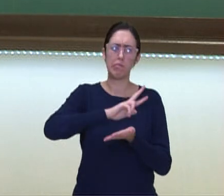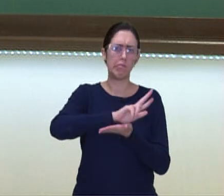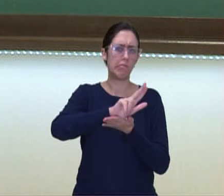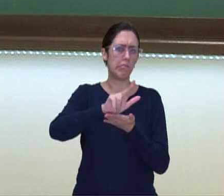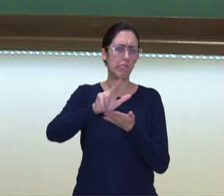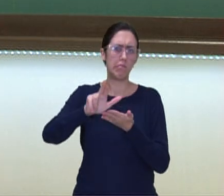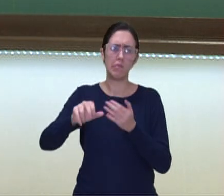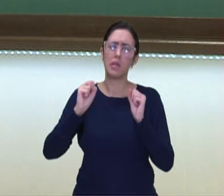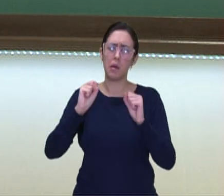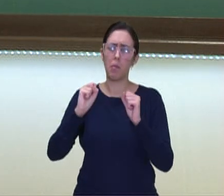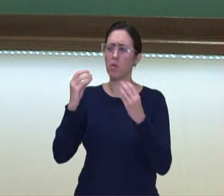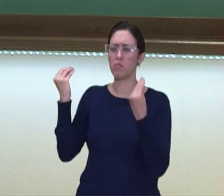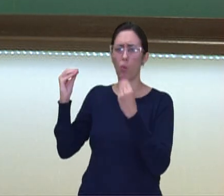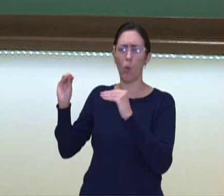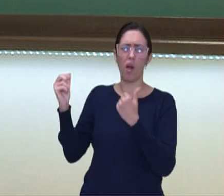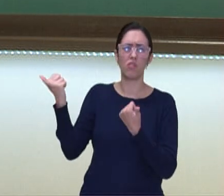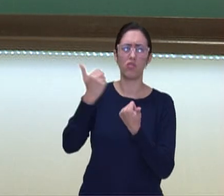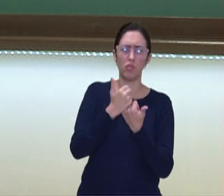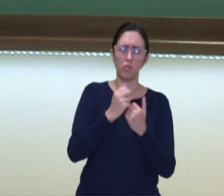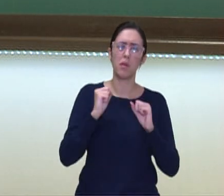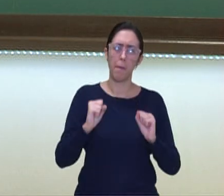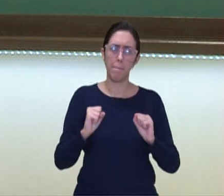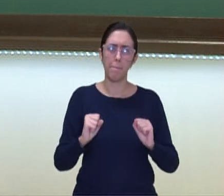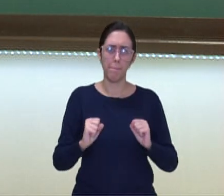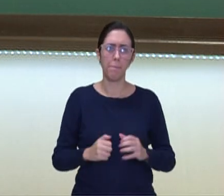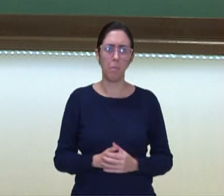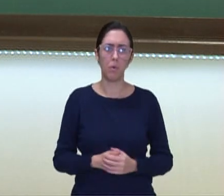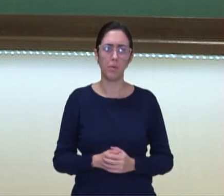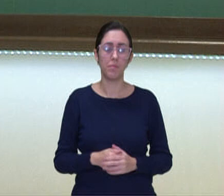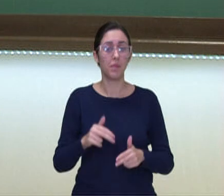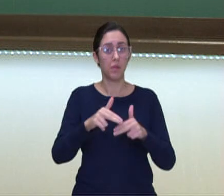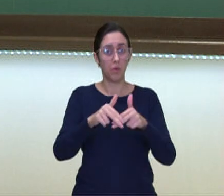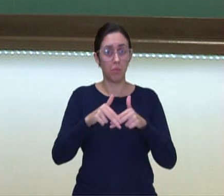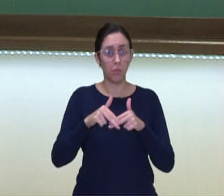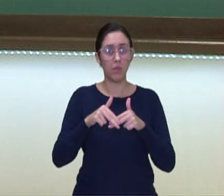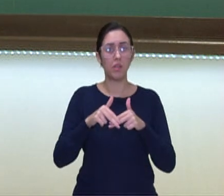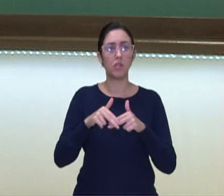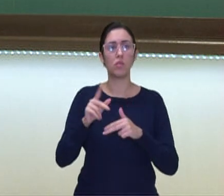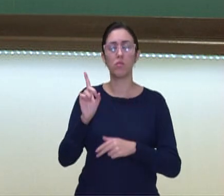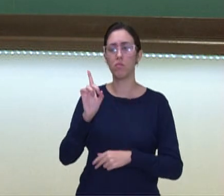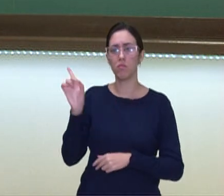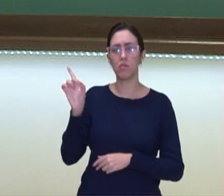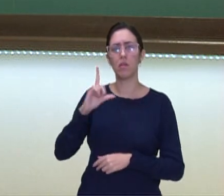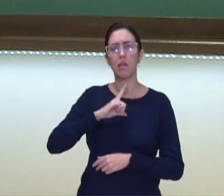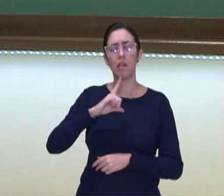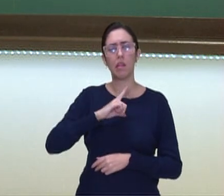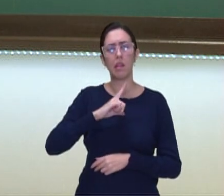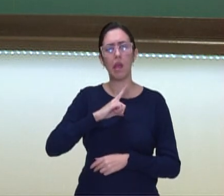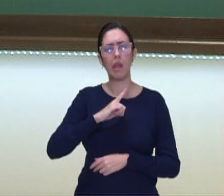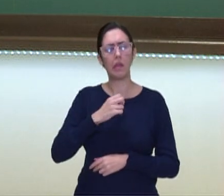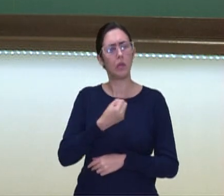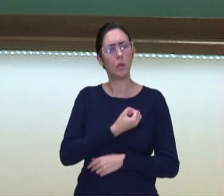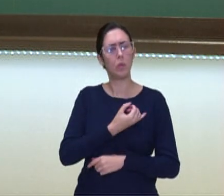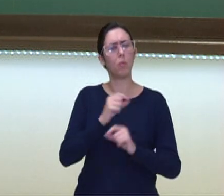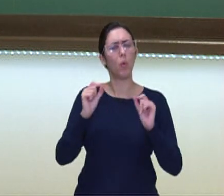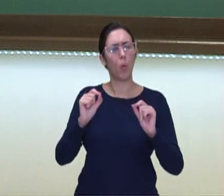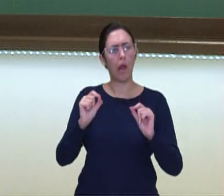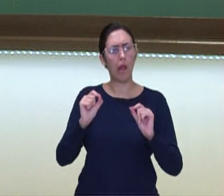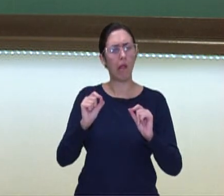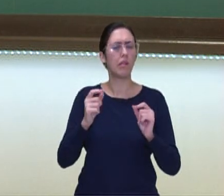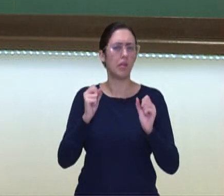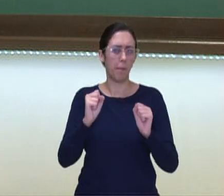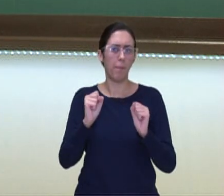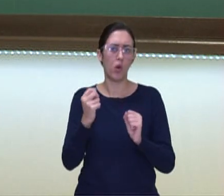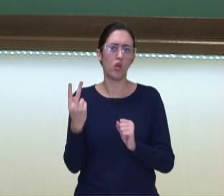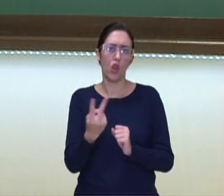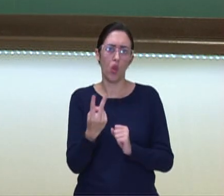para colocar no lugar dessa letra aí, tá? Por isso que no enunciado aparece número real. Esse número pode ser racional ou pode ser irracional,